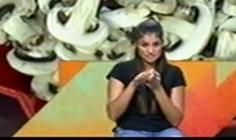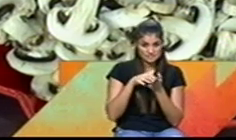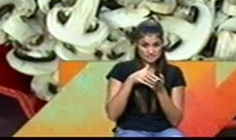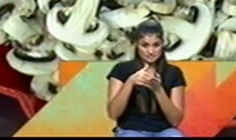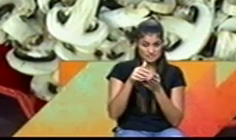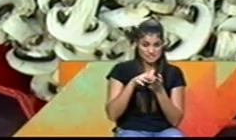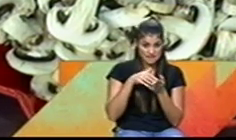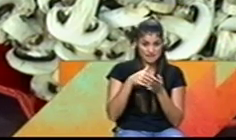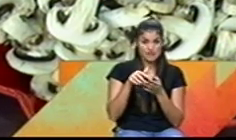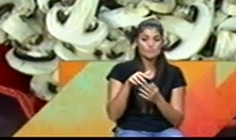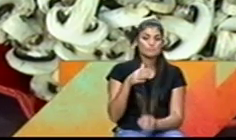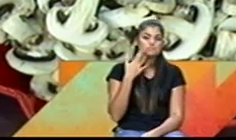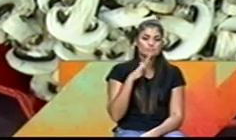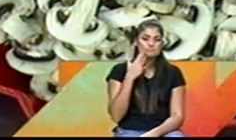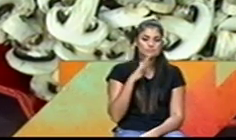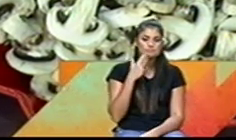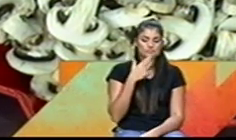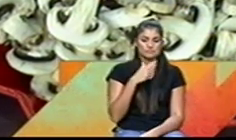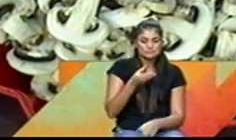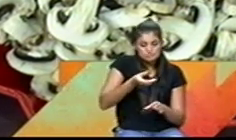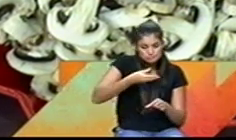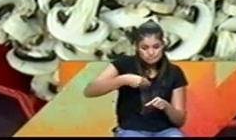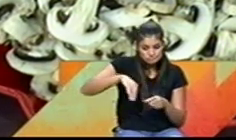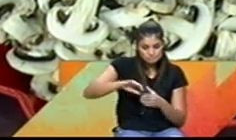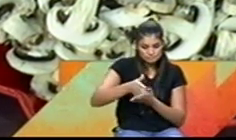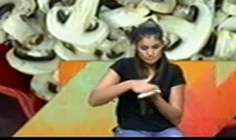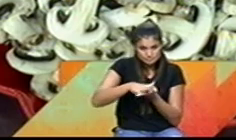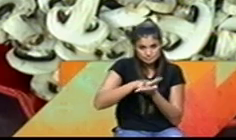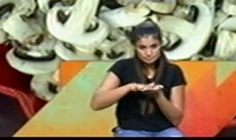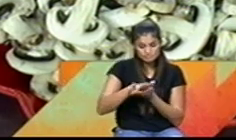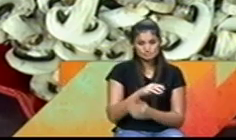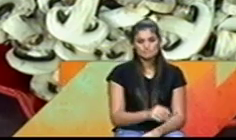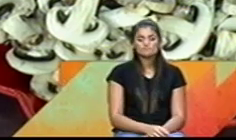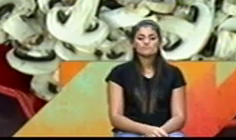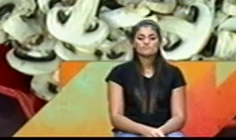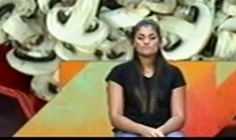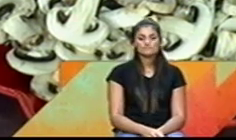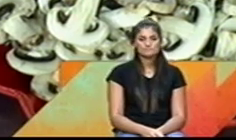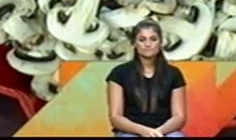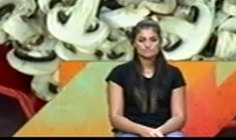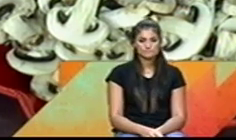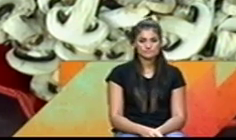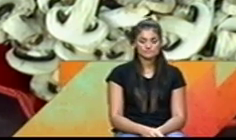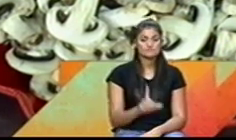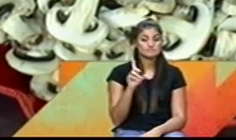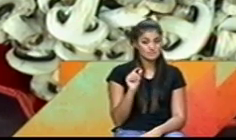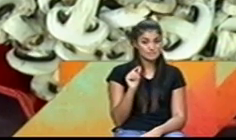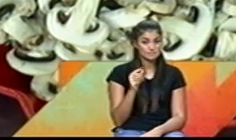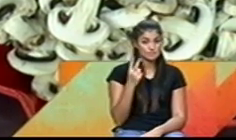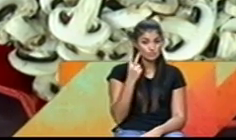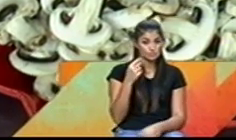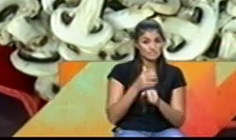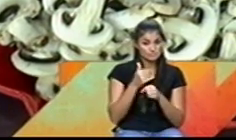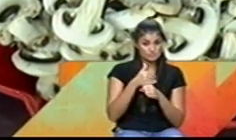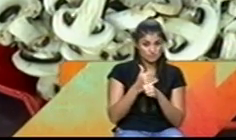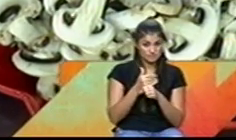chá de sal fino. Manteiga, quanto baste, isto para untar a forma. E vamos precisar também